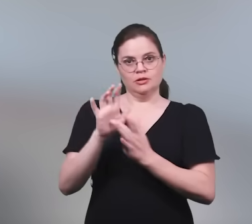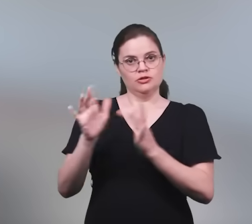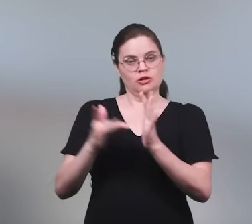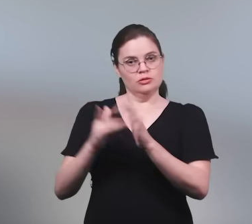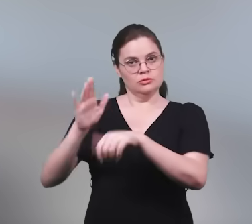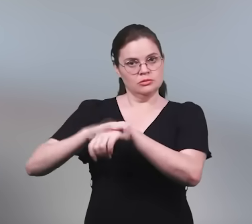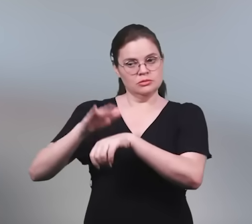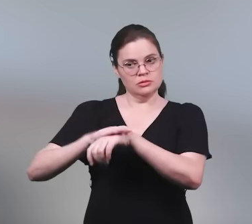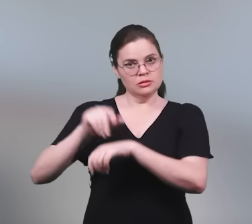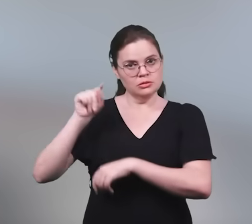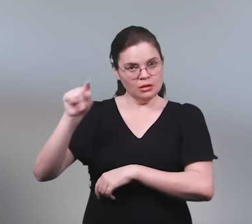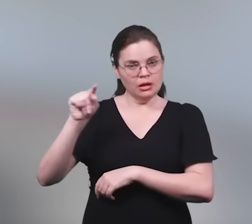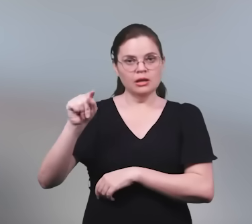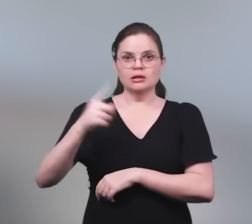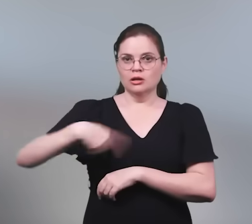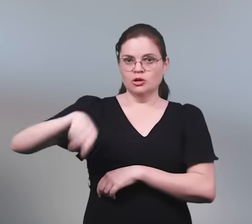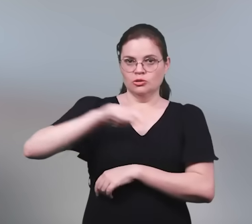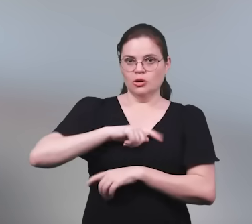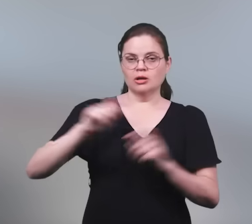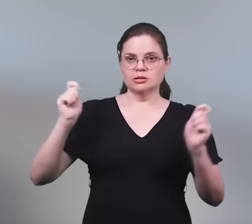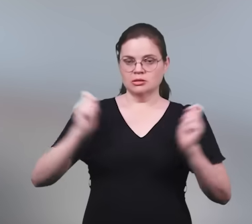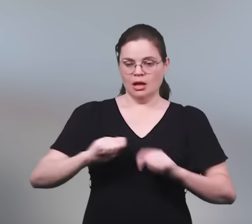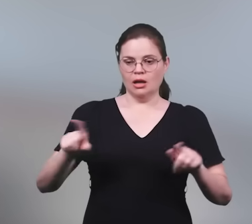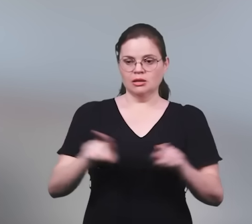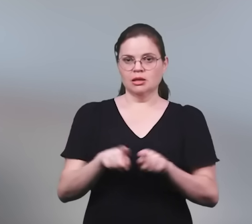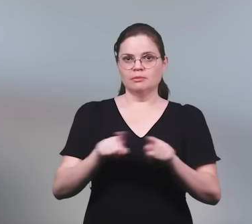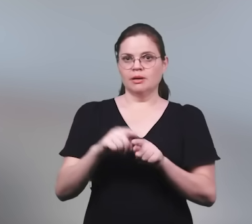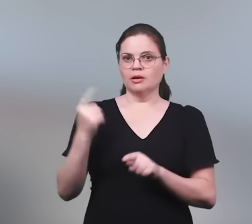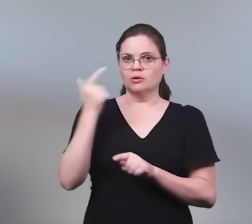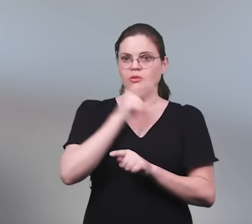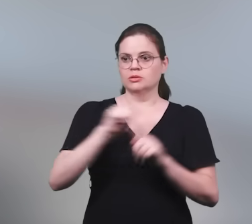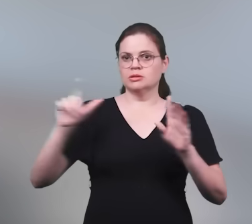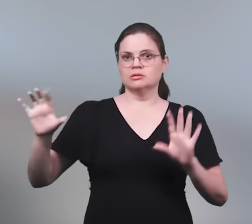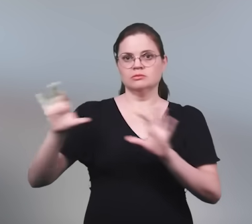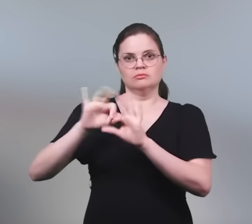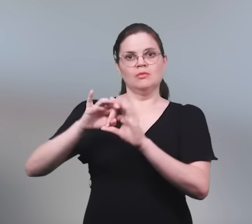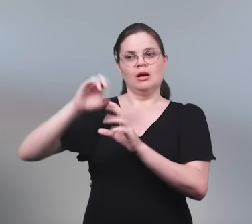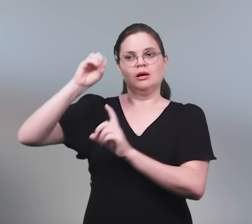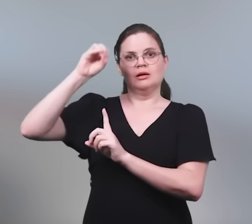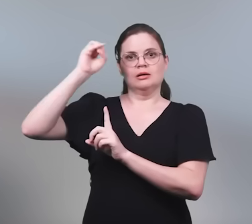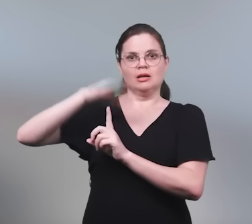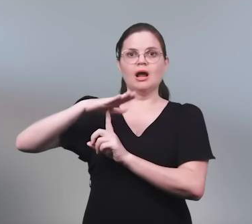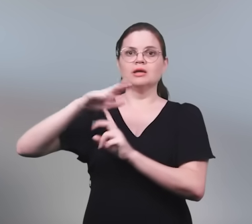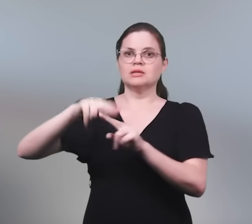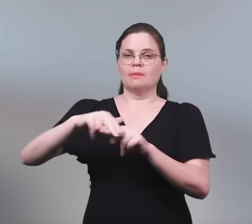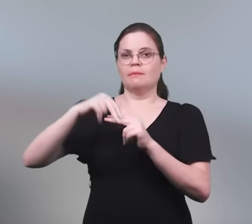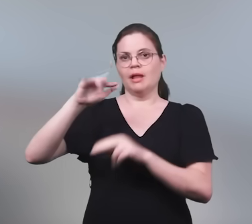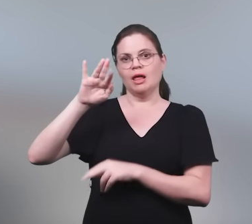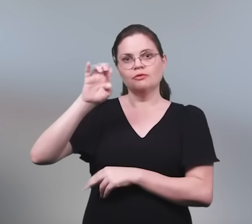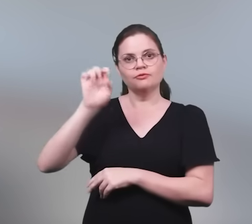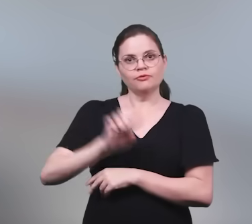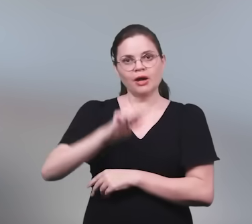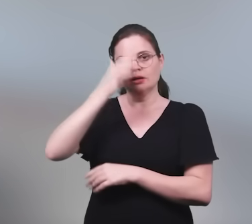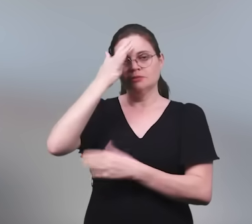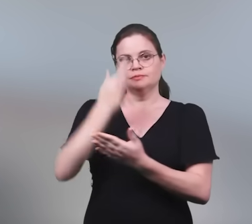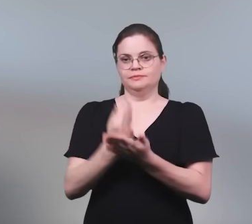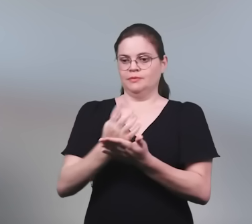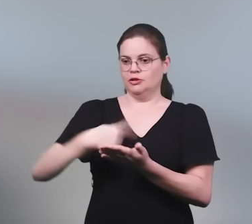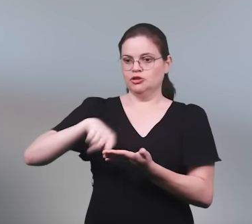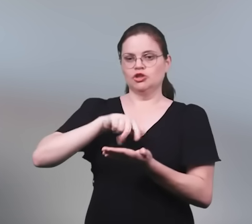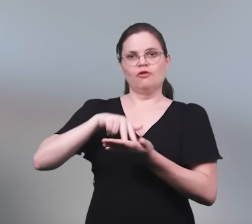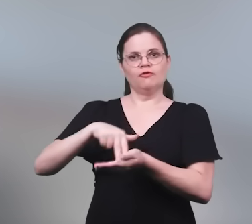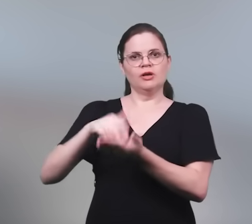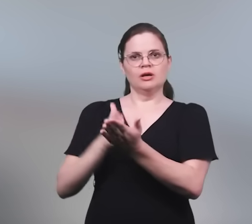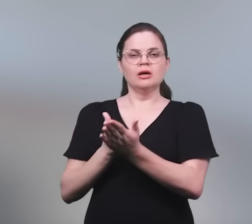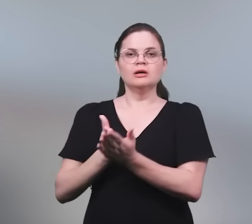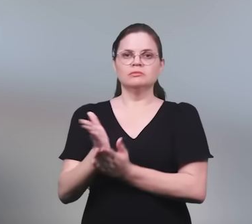Cristo, pelo qual também temos entrada pela fé a esta graça, na qual estamos